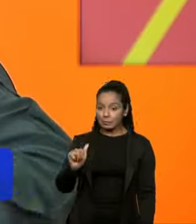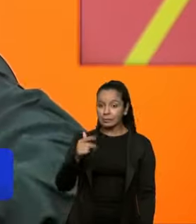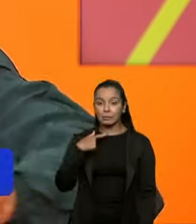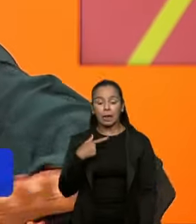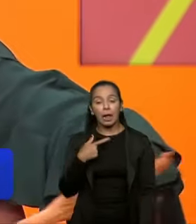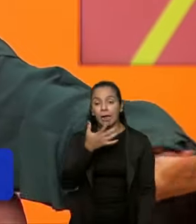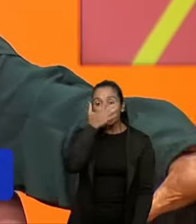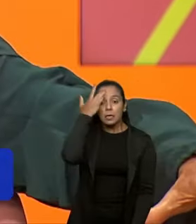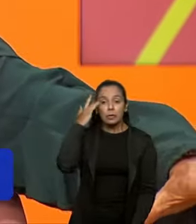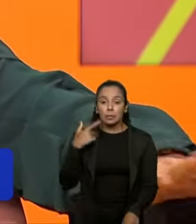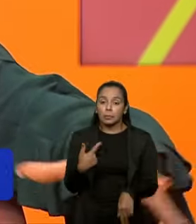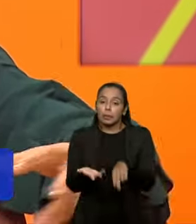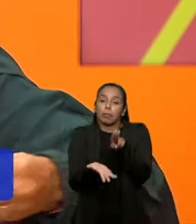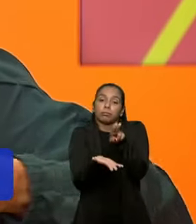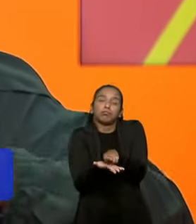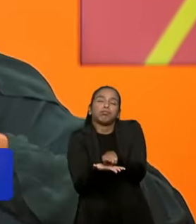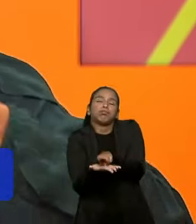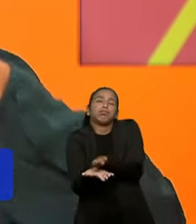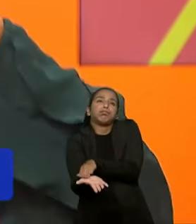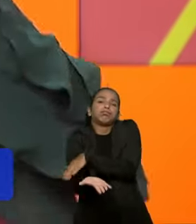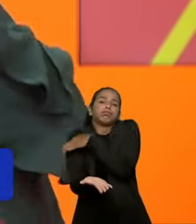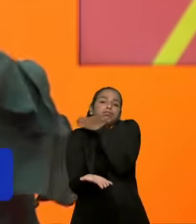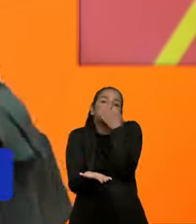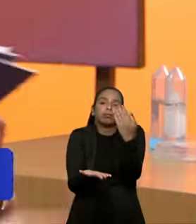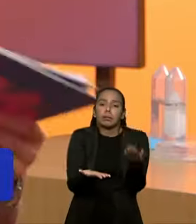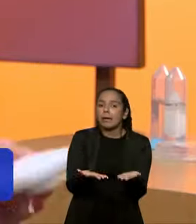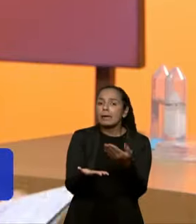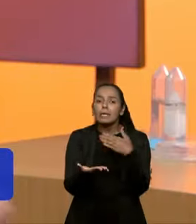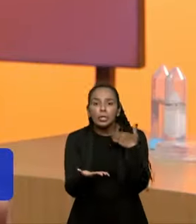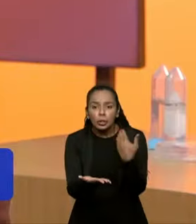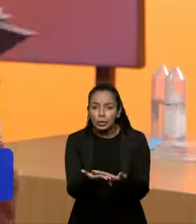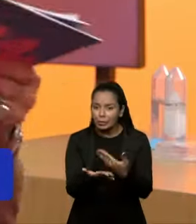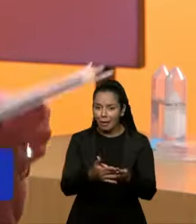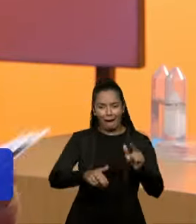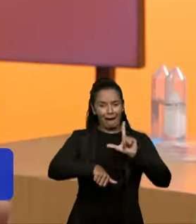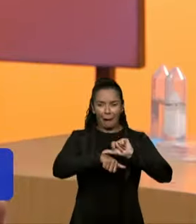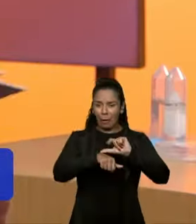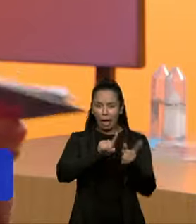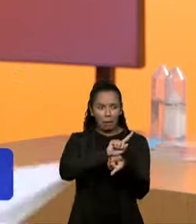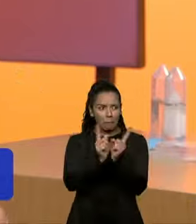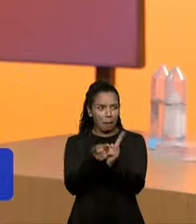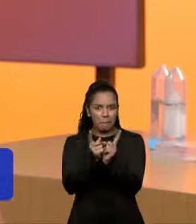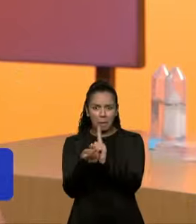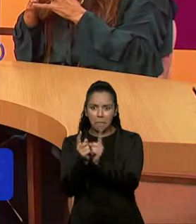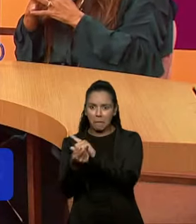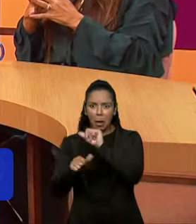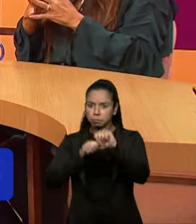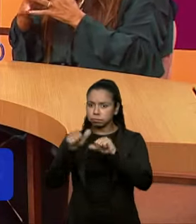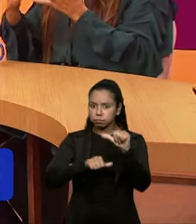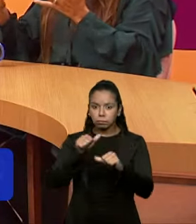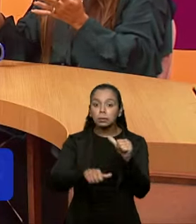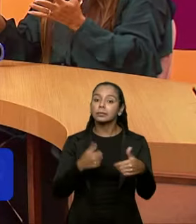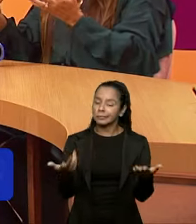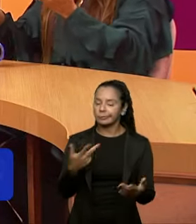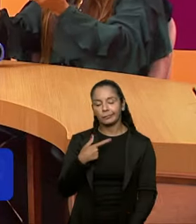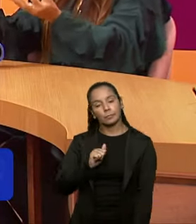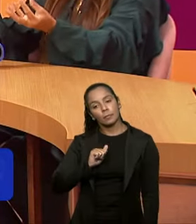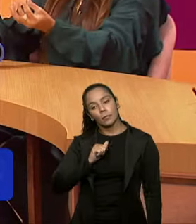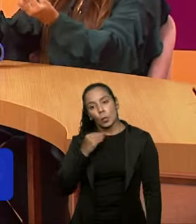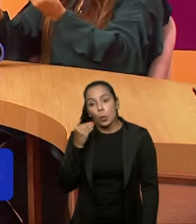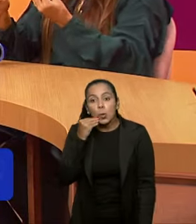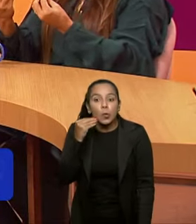ficavam deitadas muito tempo, estudavam. Os horários foram todos para... Todos trocados. Todos trocados. E aí,